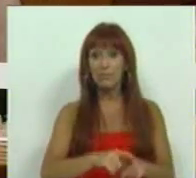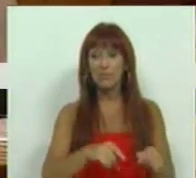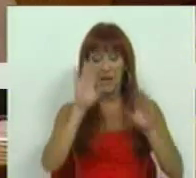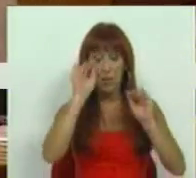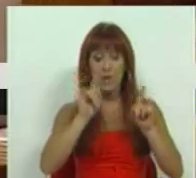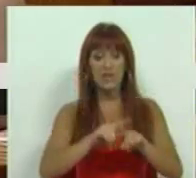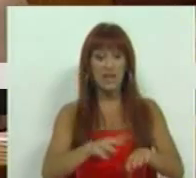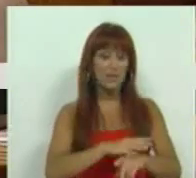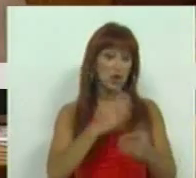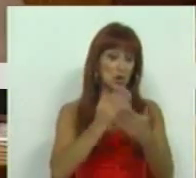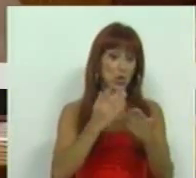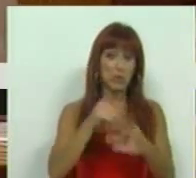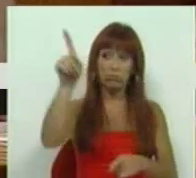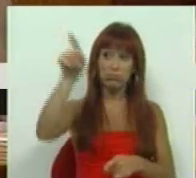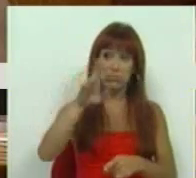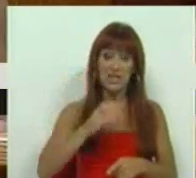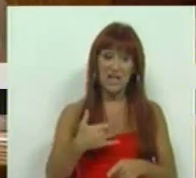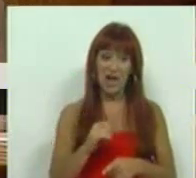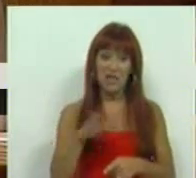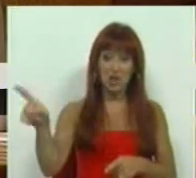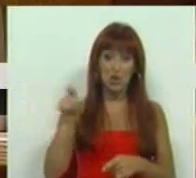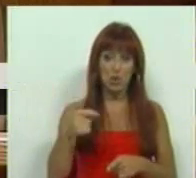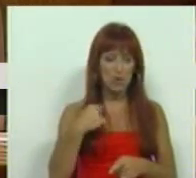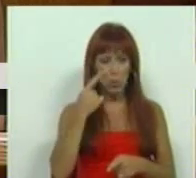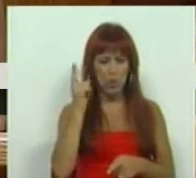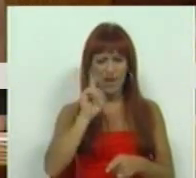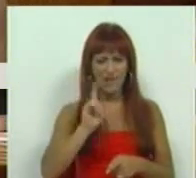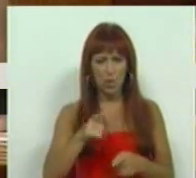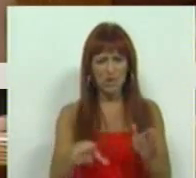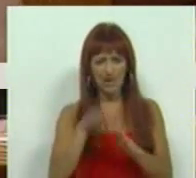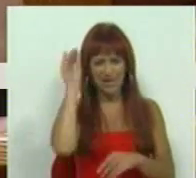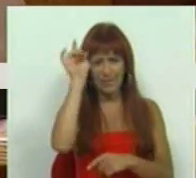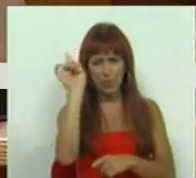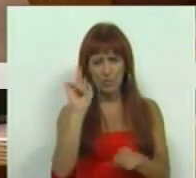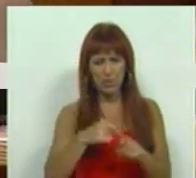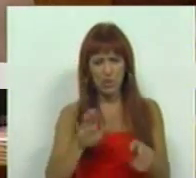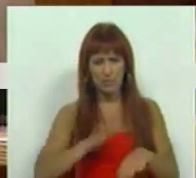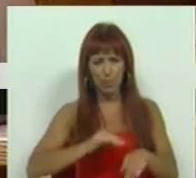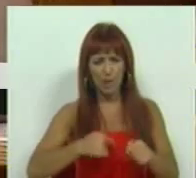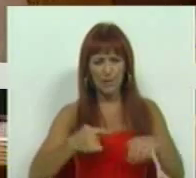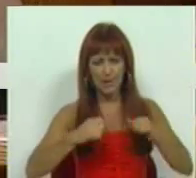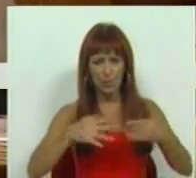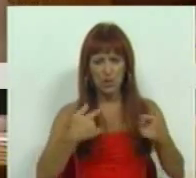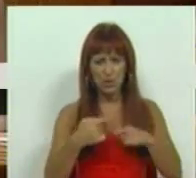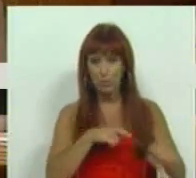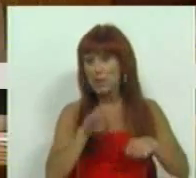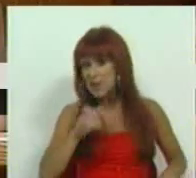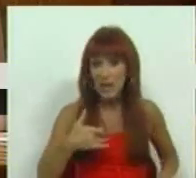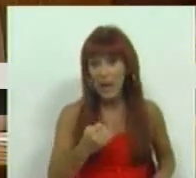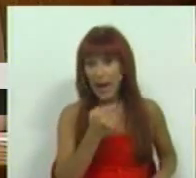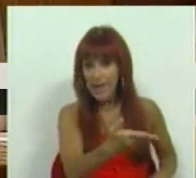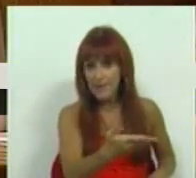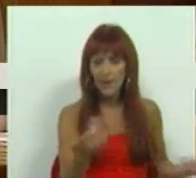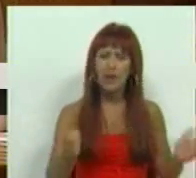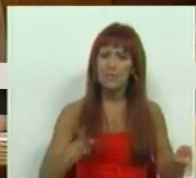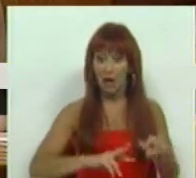e da Administração Escolar, indicado pelo CDS, desconhece aquelas que são as leis da República que resultaram de iniciativas políticas do CDS e